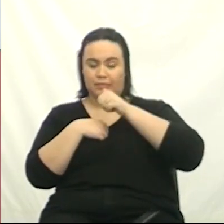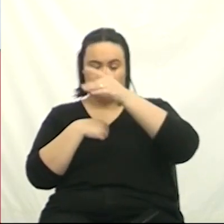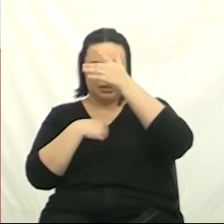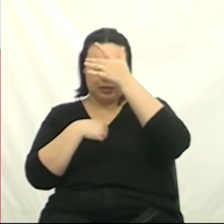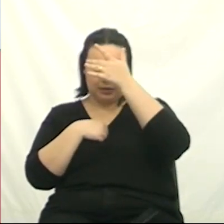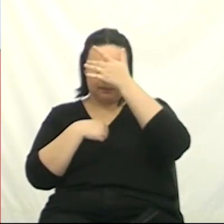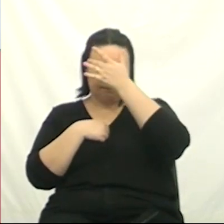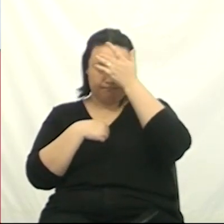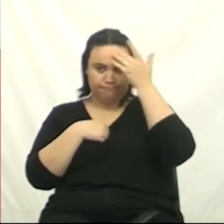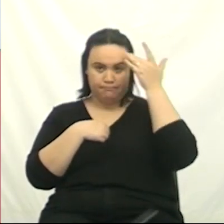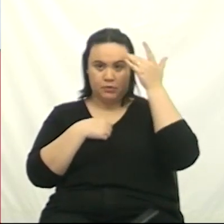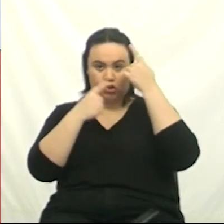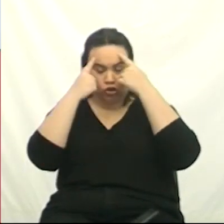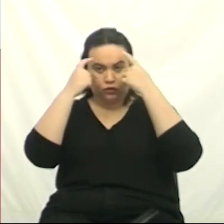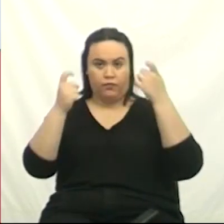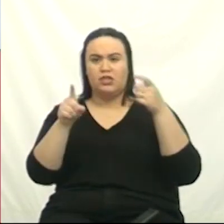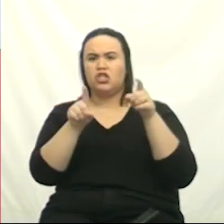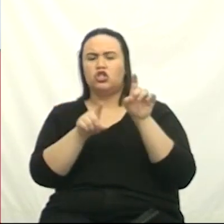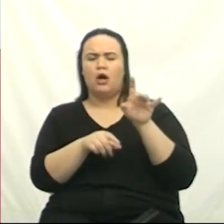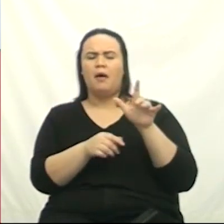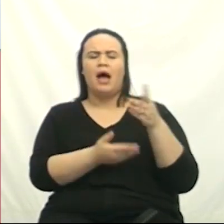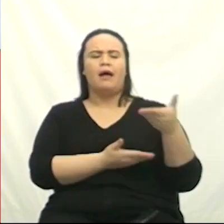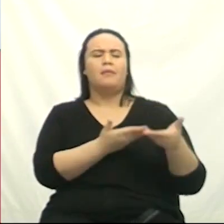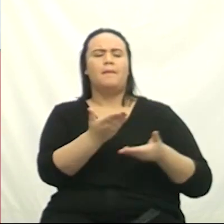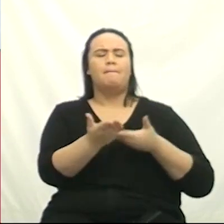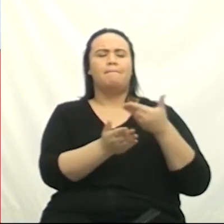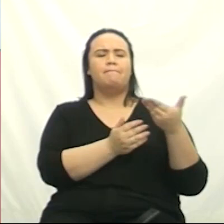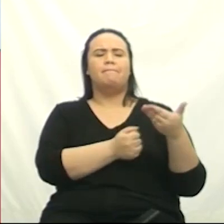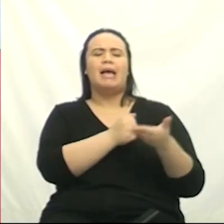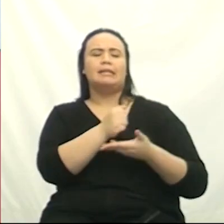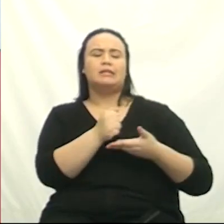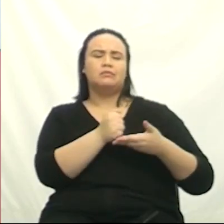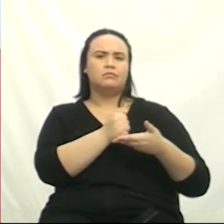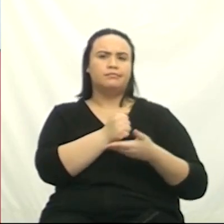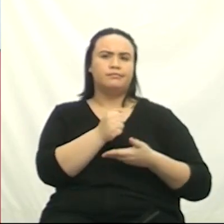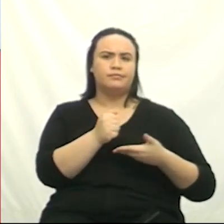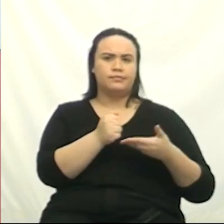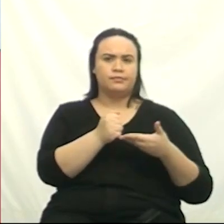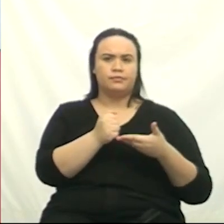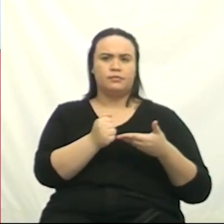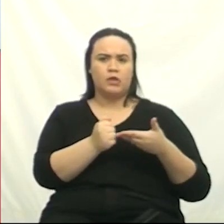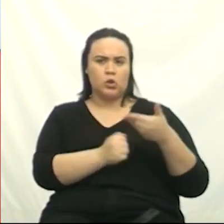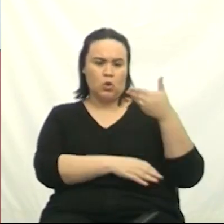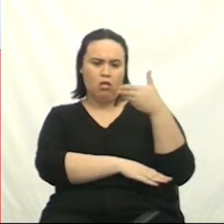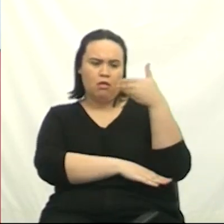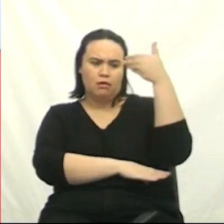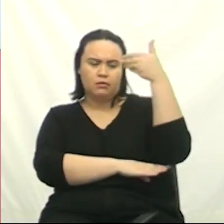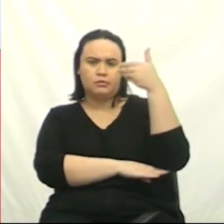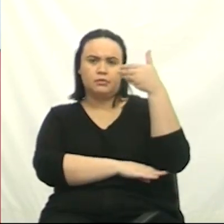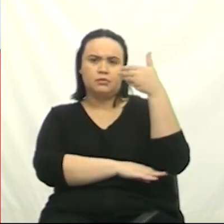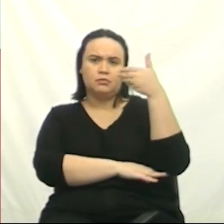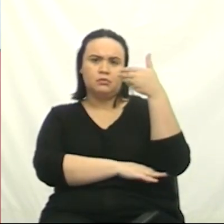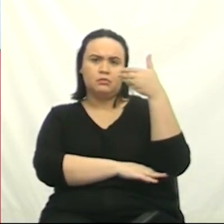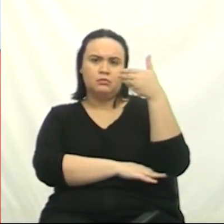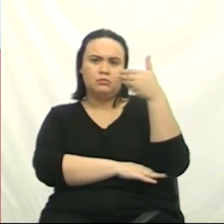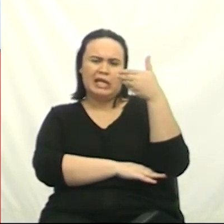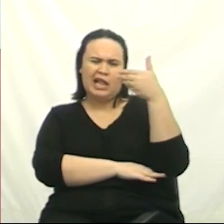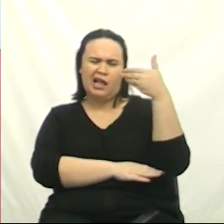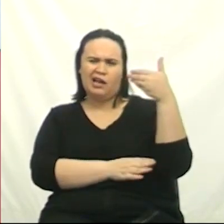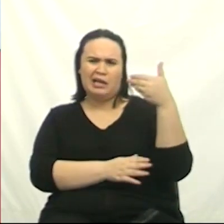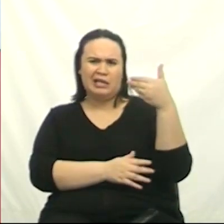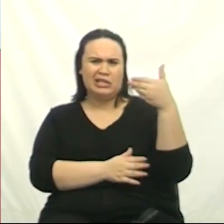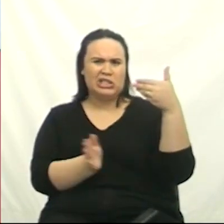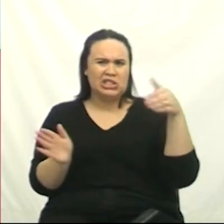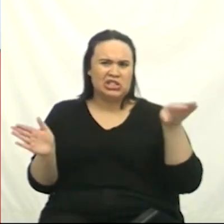serviço básico de atendimento do abrigamento dentro dos hotéis porque até lá até chegar lá muita